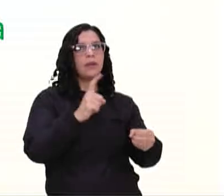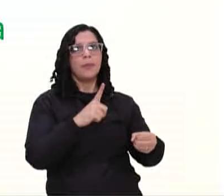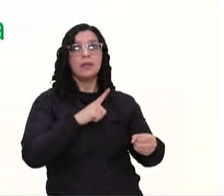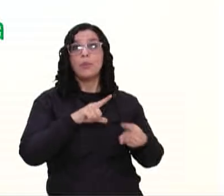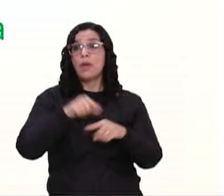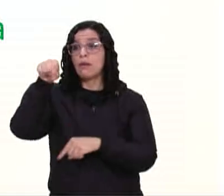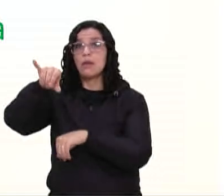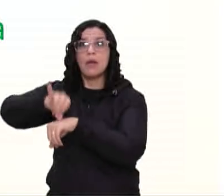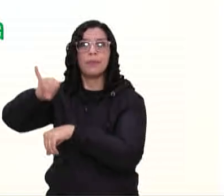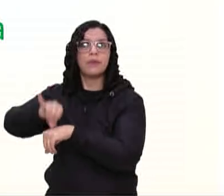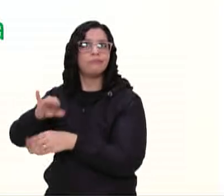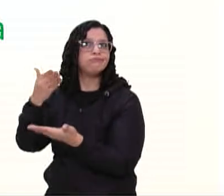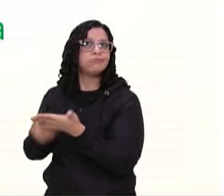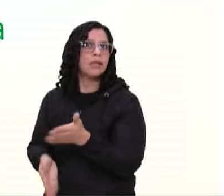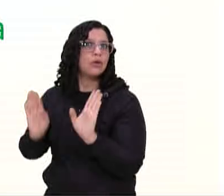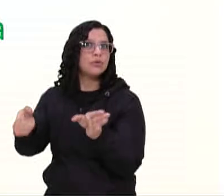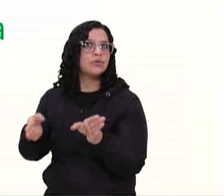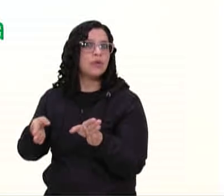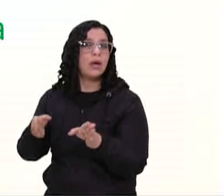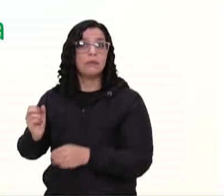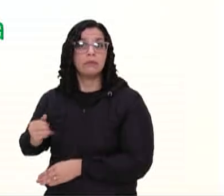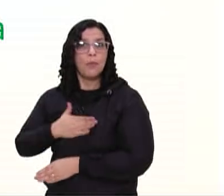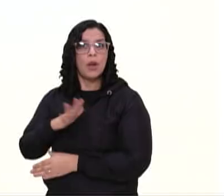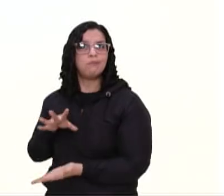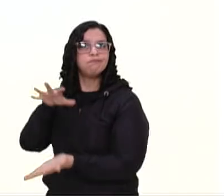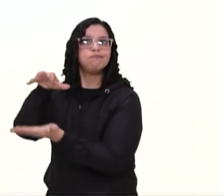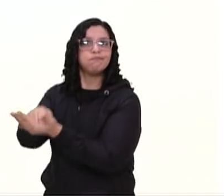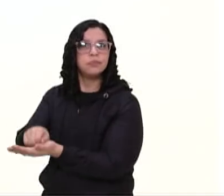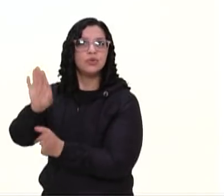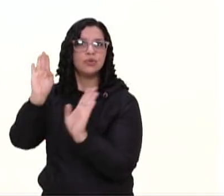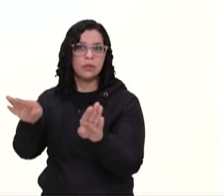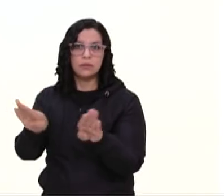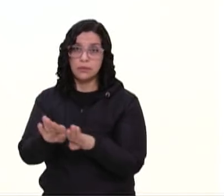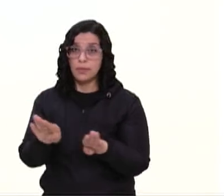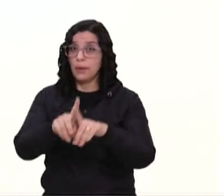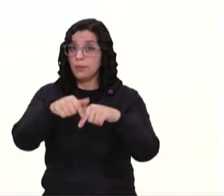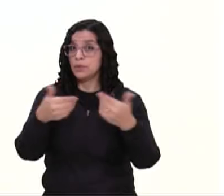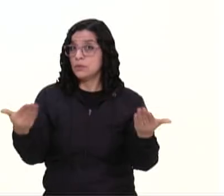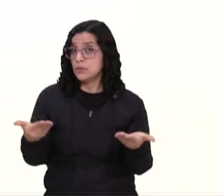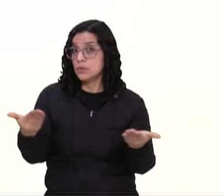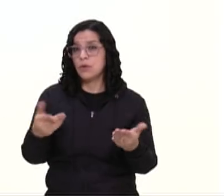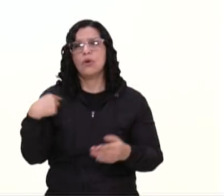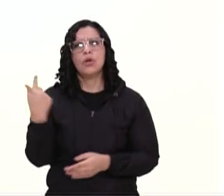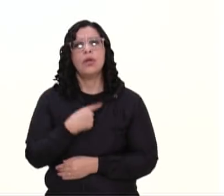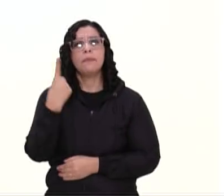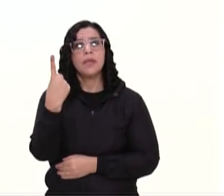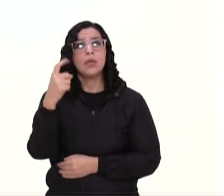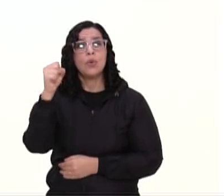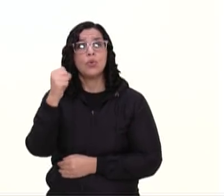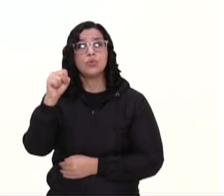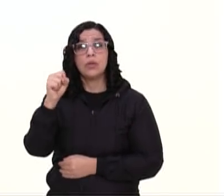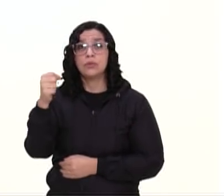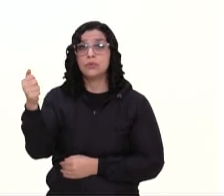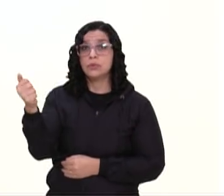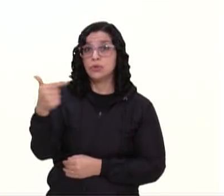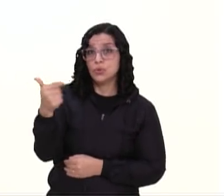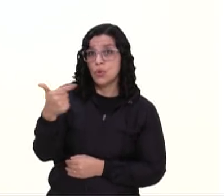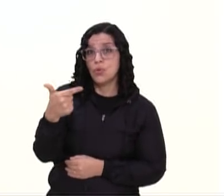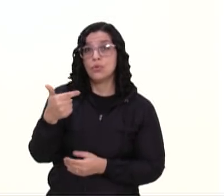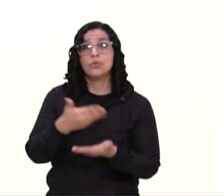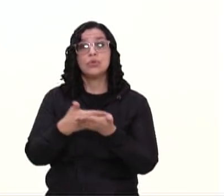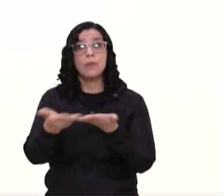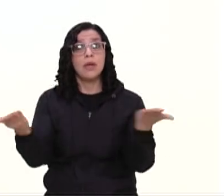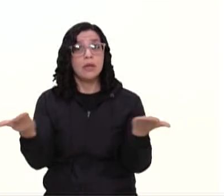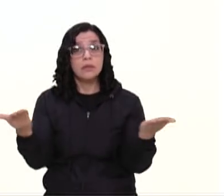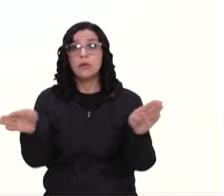a metrópole. Então, como que fica a colônia sem a metrópole? Certo? Agora, em 1812, vai acontecer um dos eventos